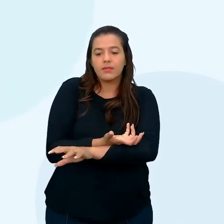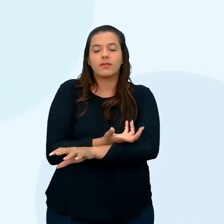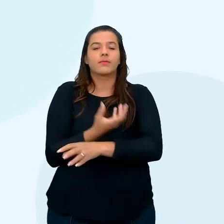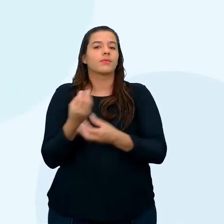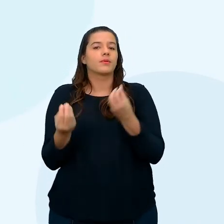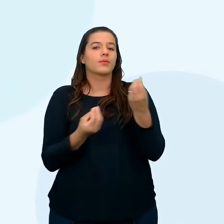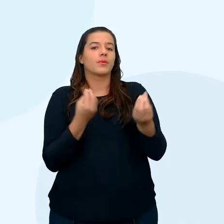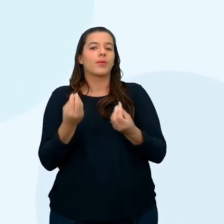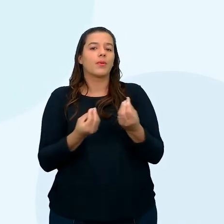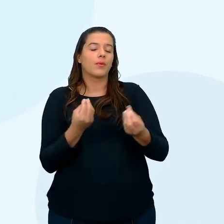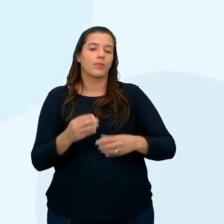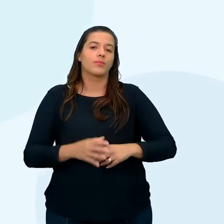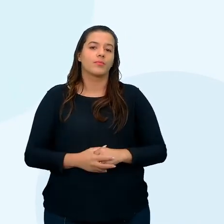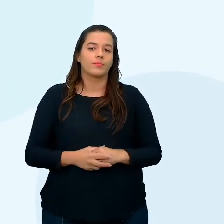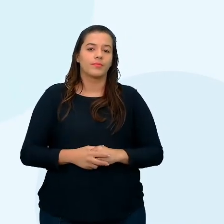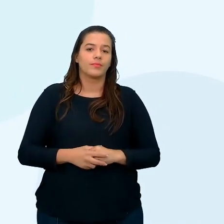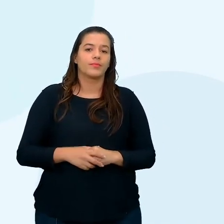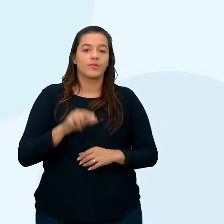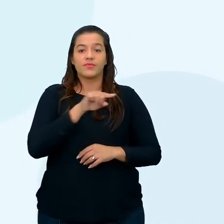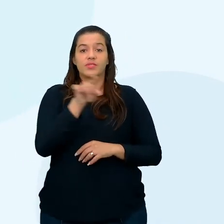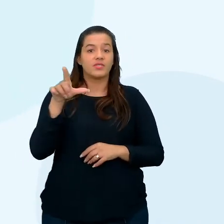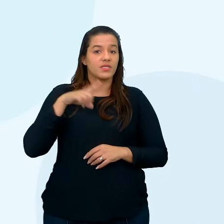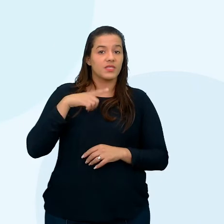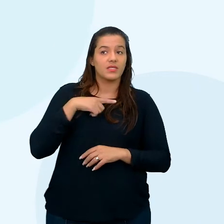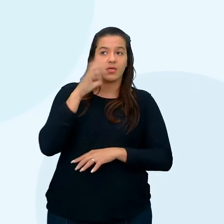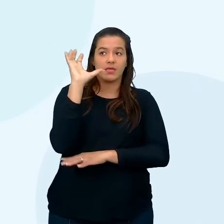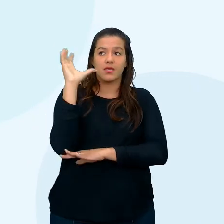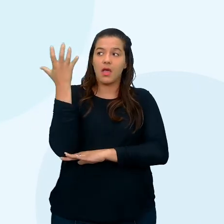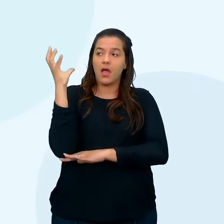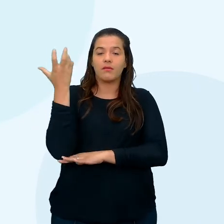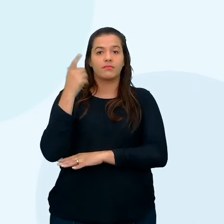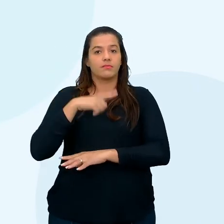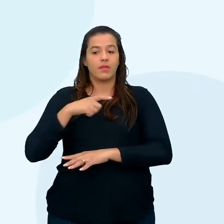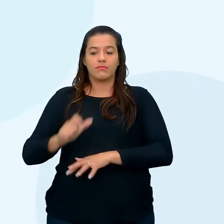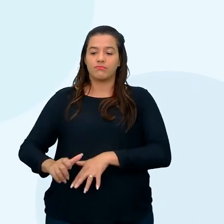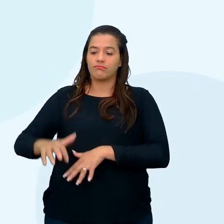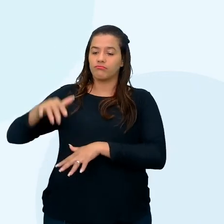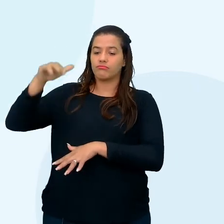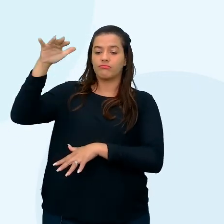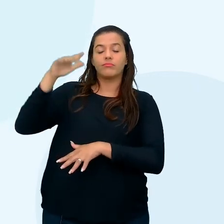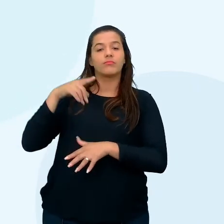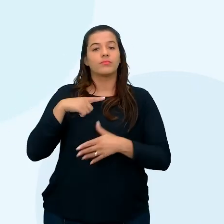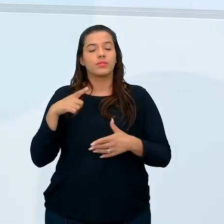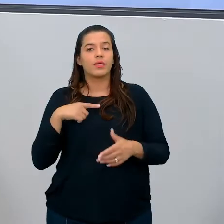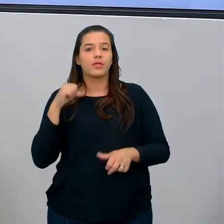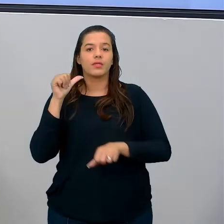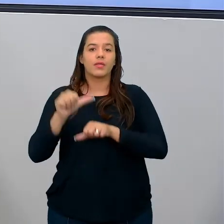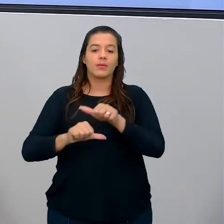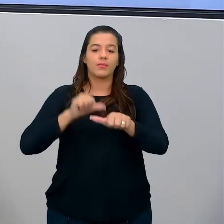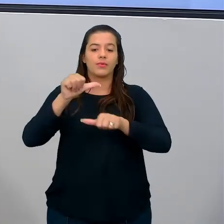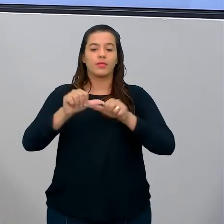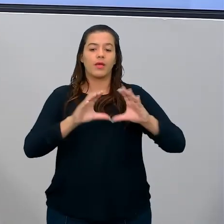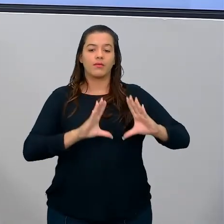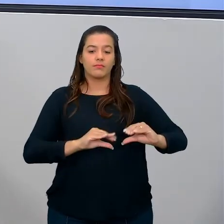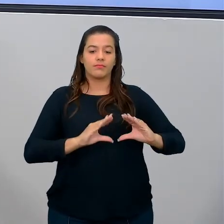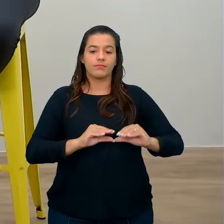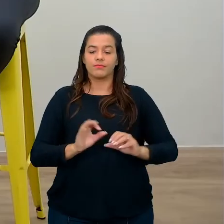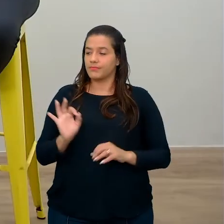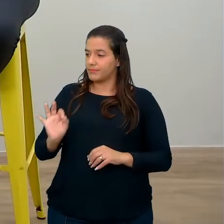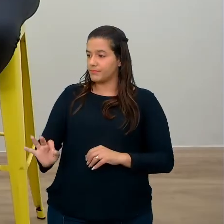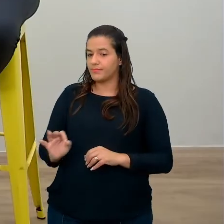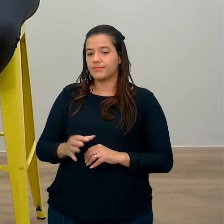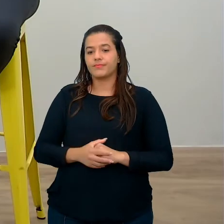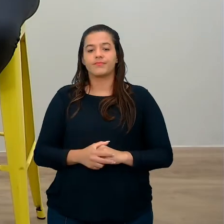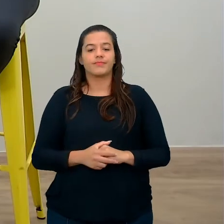são pequenas? Isso mesmo, você tem né? árvores grandes. Tudo isso vai mudar a composição do solo. Certo, professora?